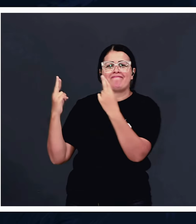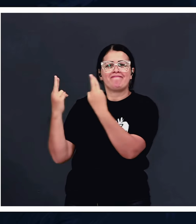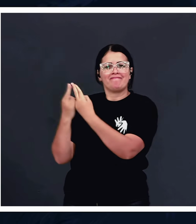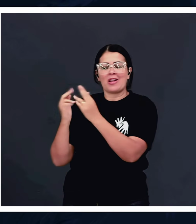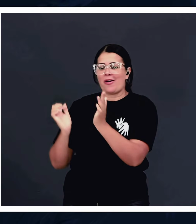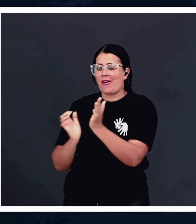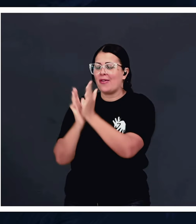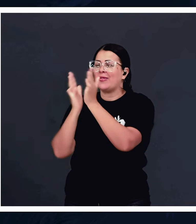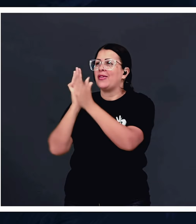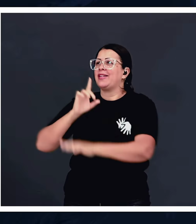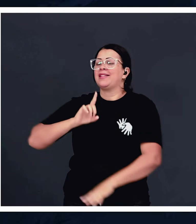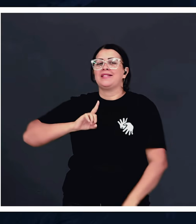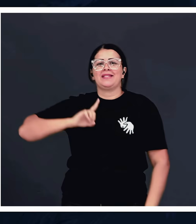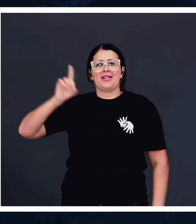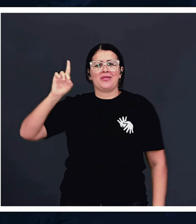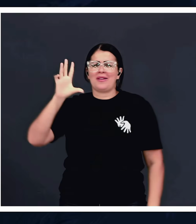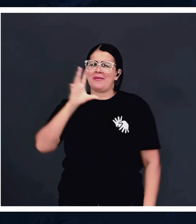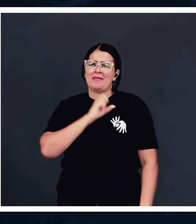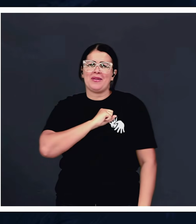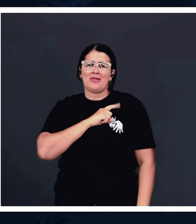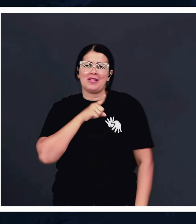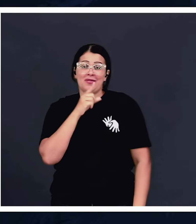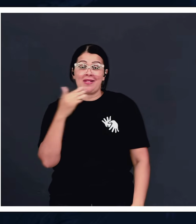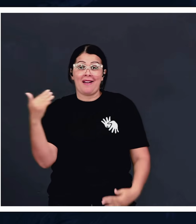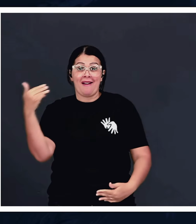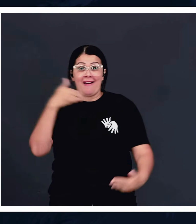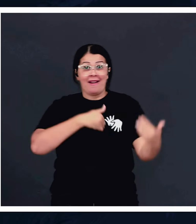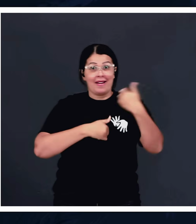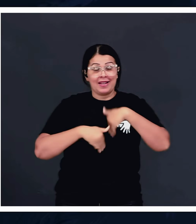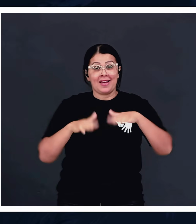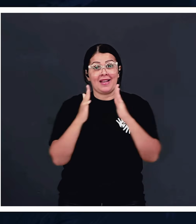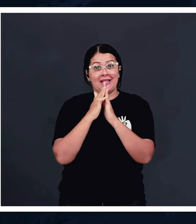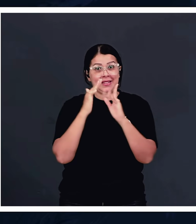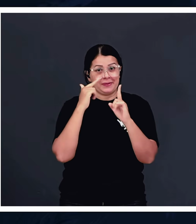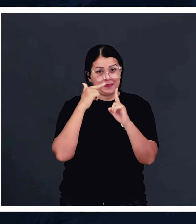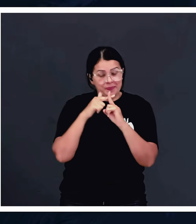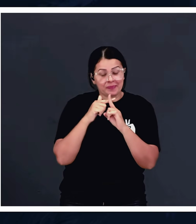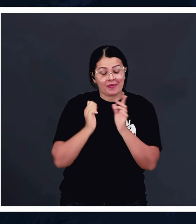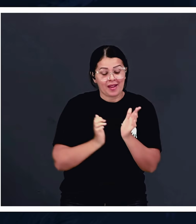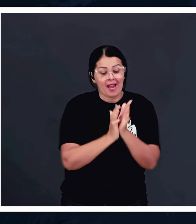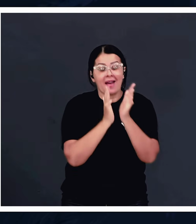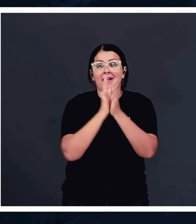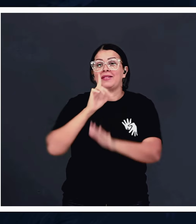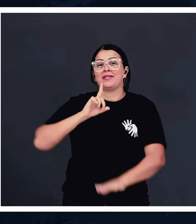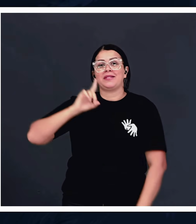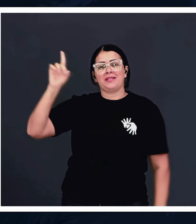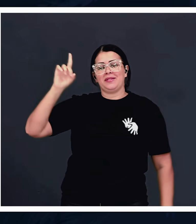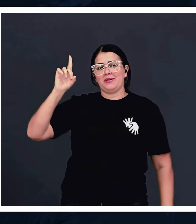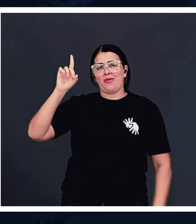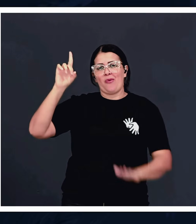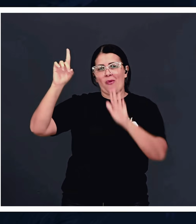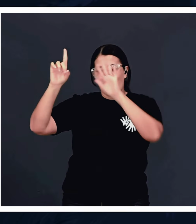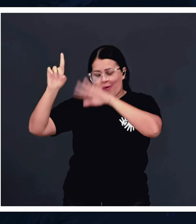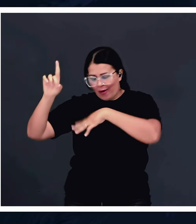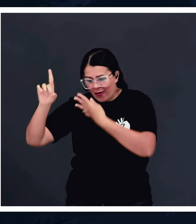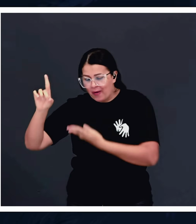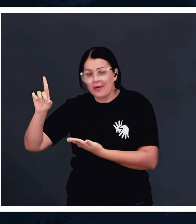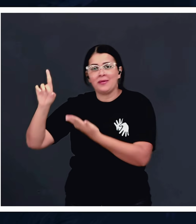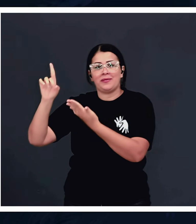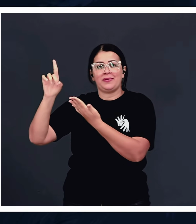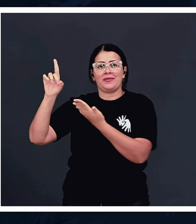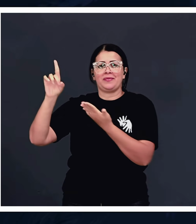para adorar a Deus. Amados, quando você entra aqui para adorar a Deus, para louvar a Deus, a cultuar,